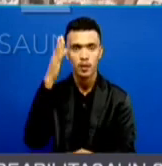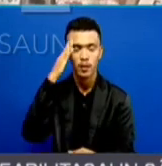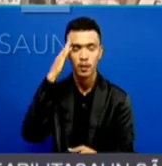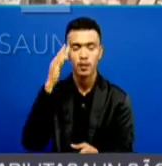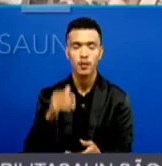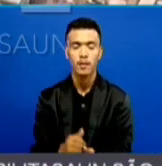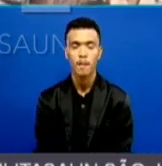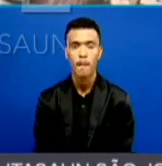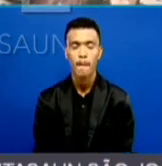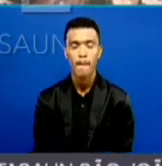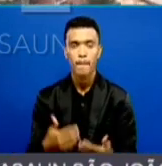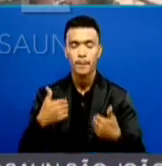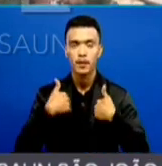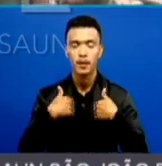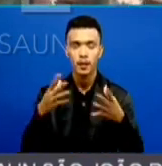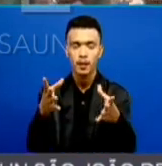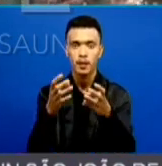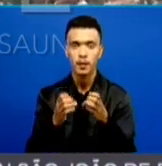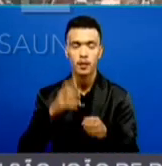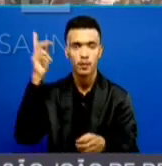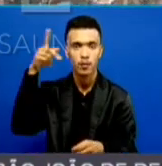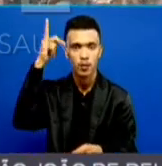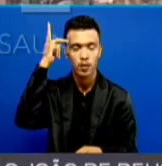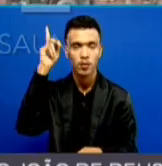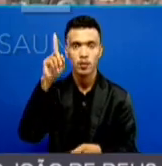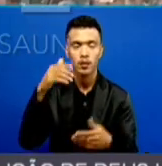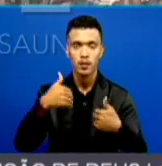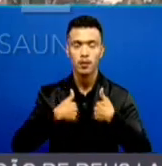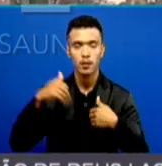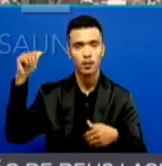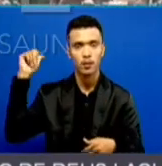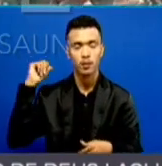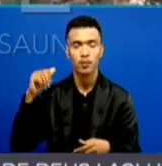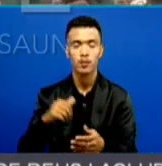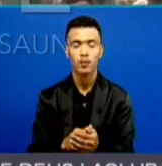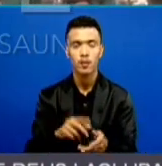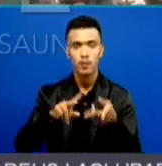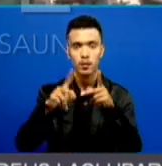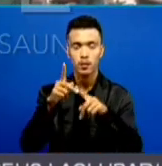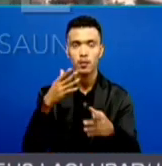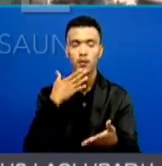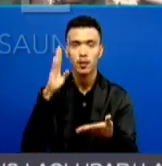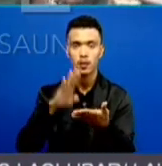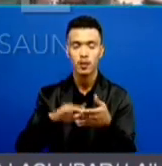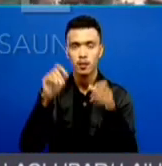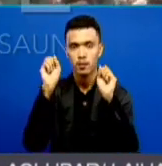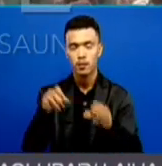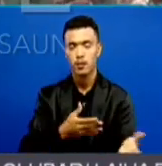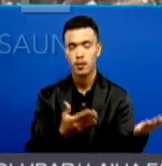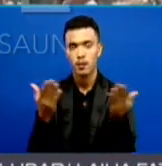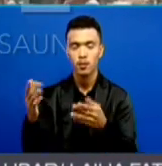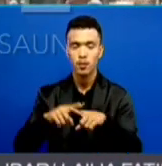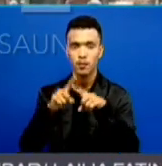ne e interesse politico ia cotu. Quando cooperação lá de um dia, bele dada, mas fiar que